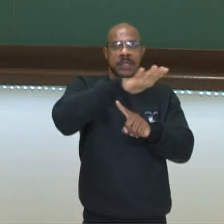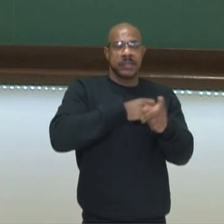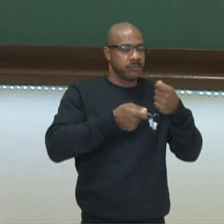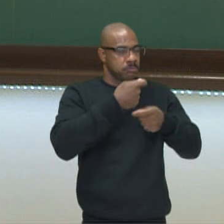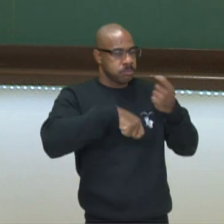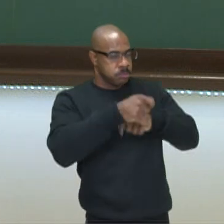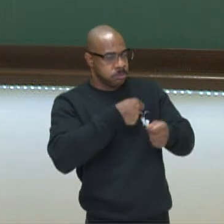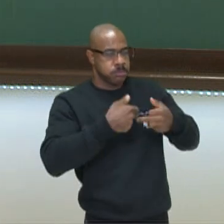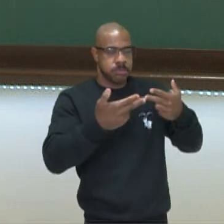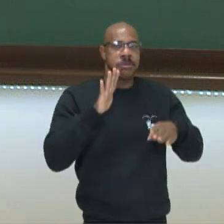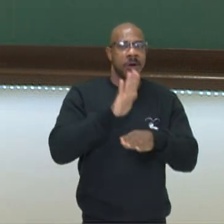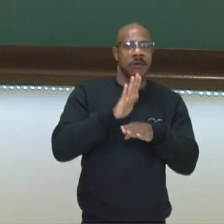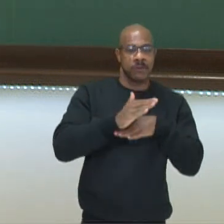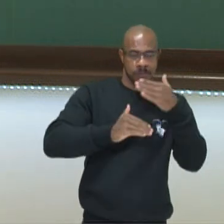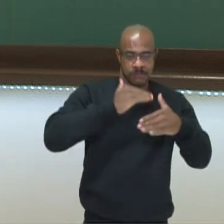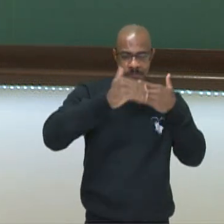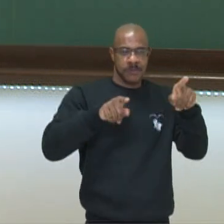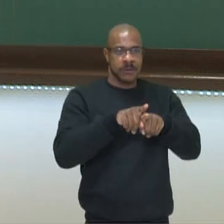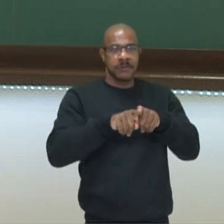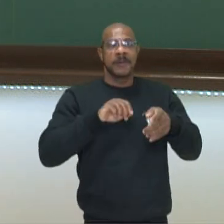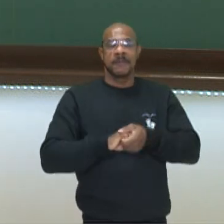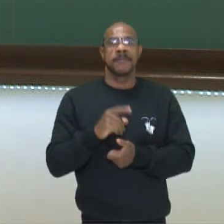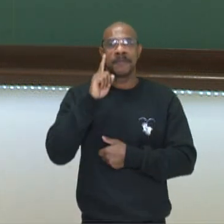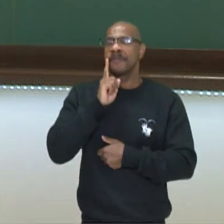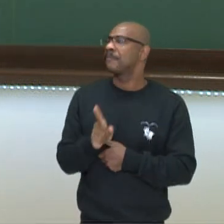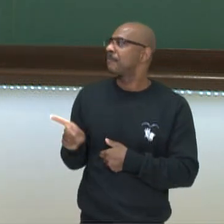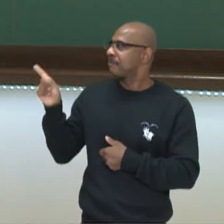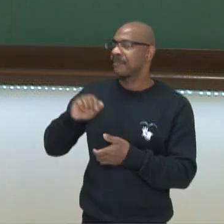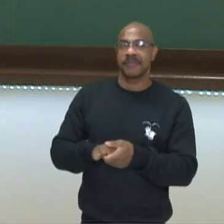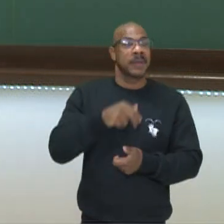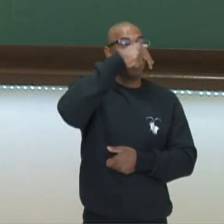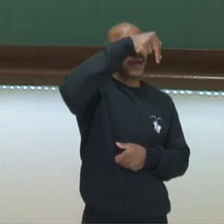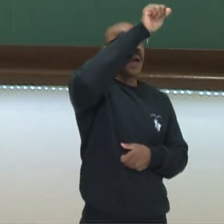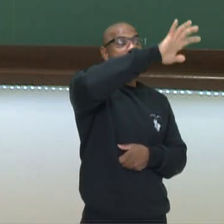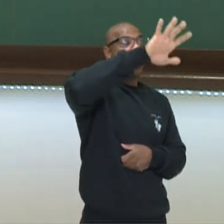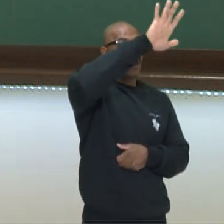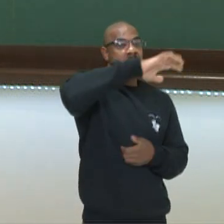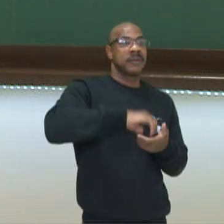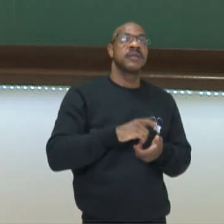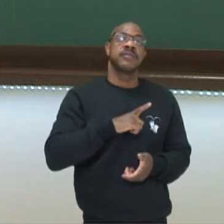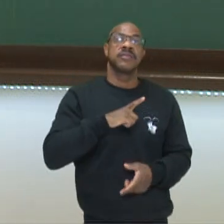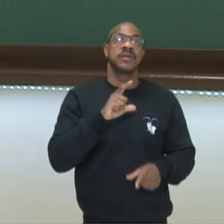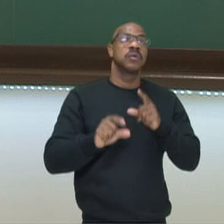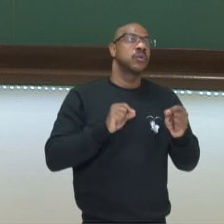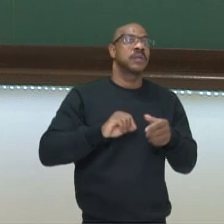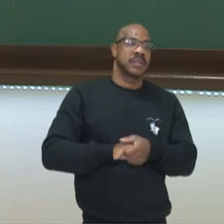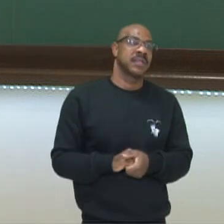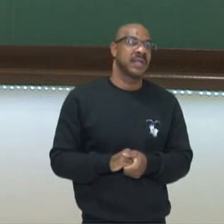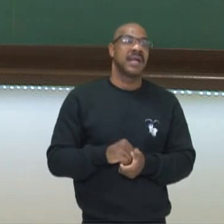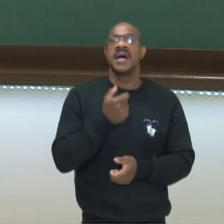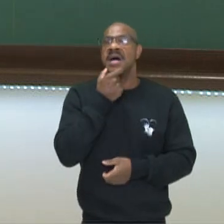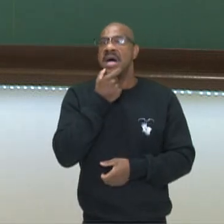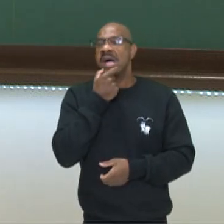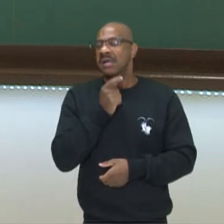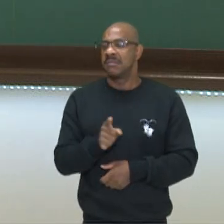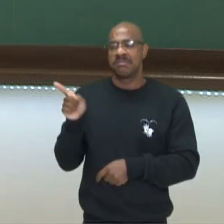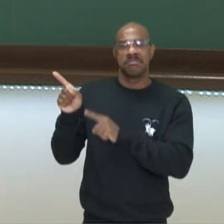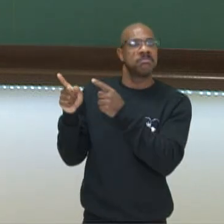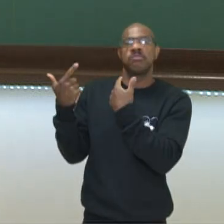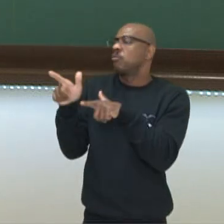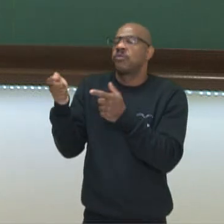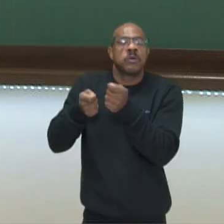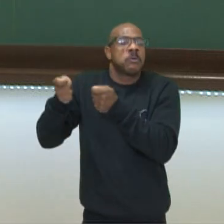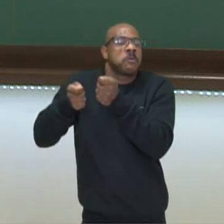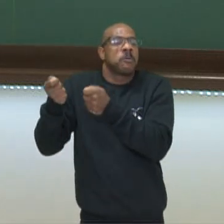administração metropolitana, nessas colônias aqui mais ao norte, né? Elas tinham a Inglaterra não exercia esse